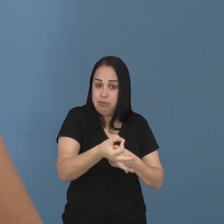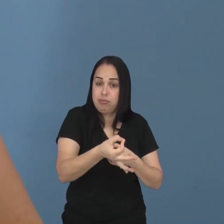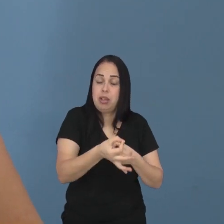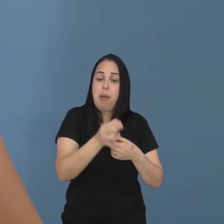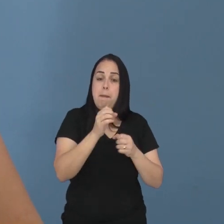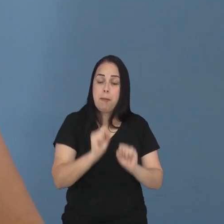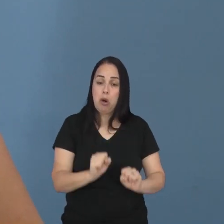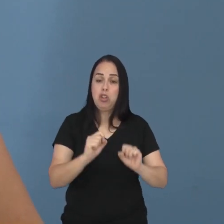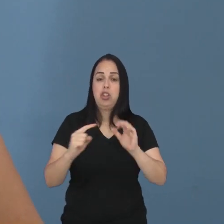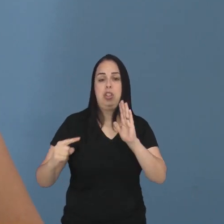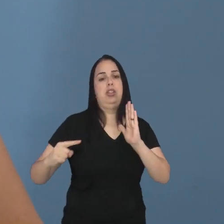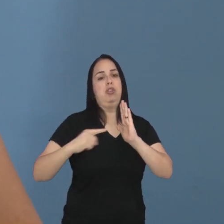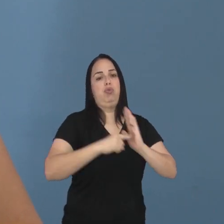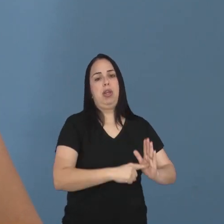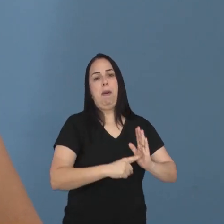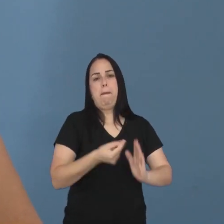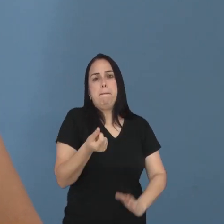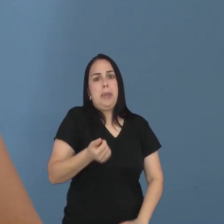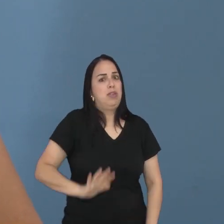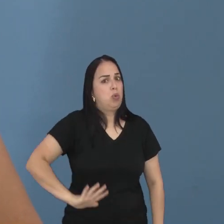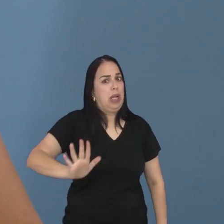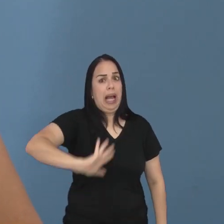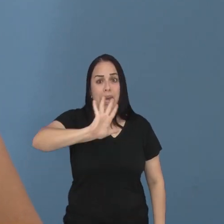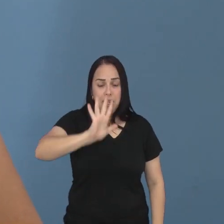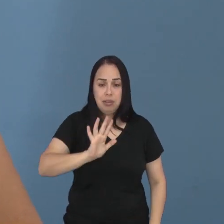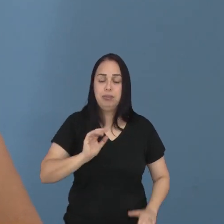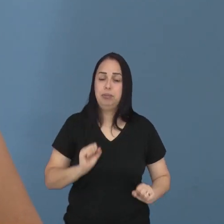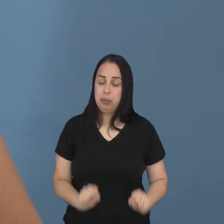consumidor pode denunciar esse preço